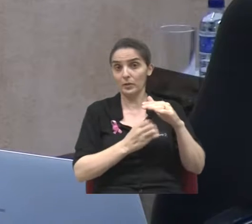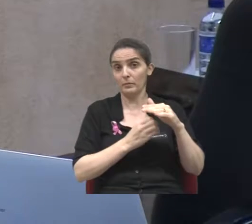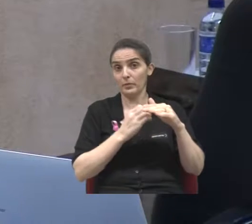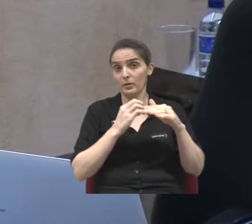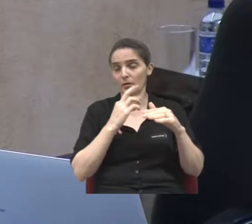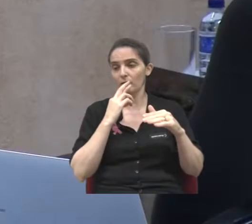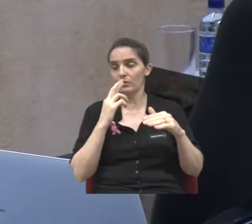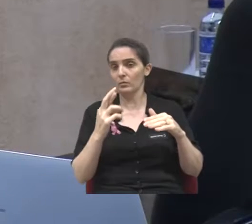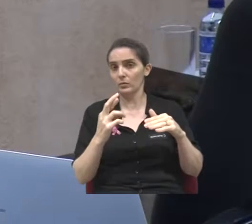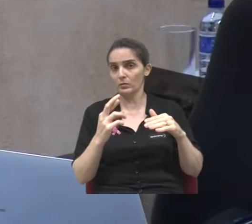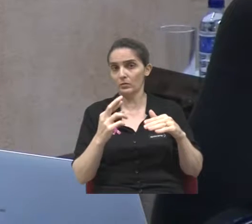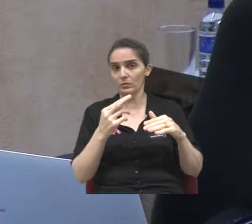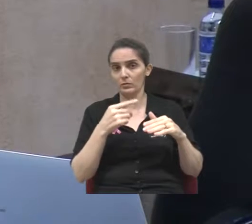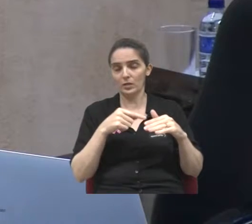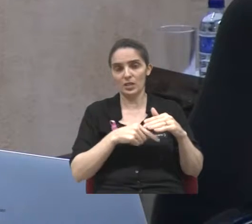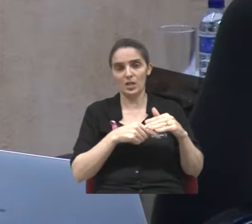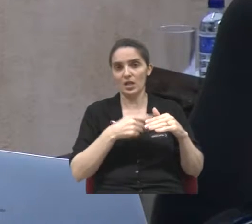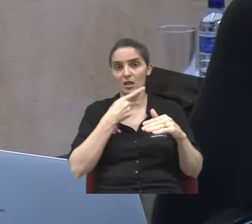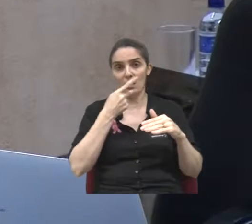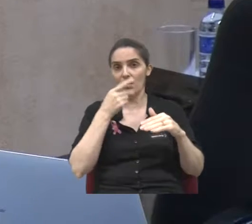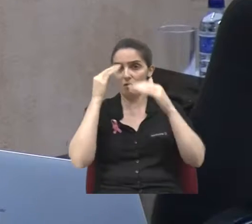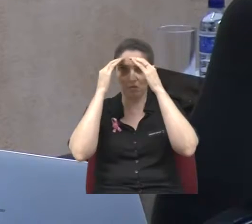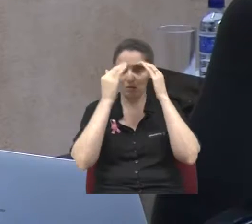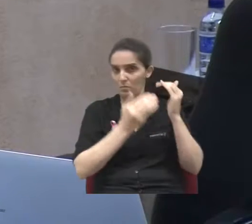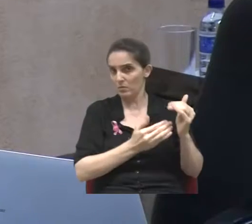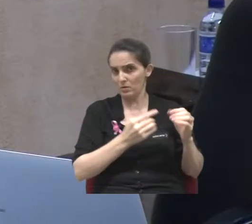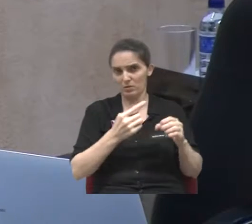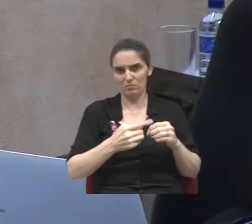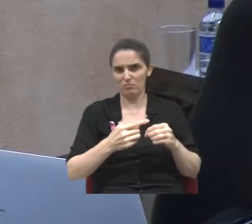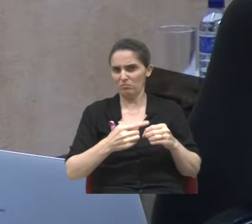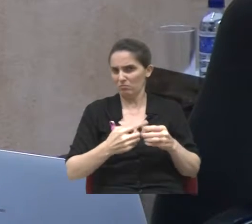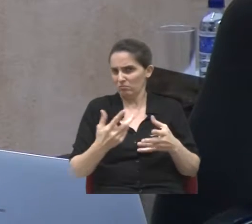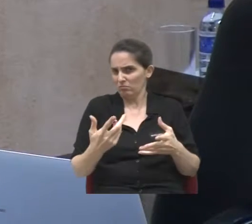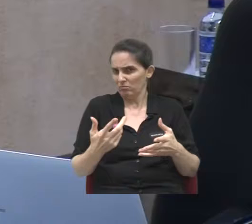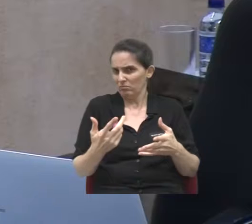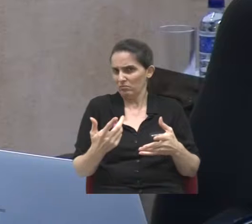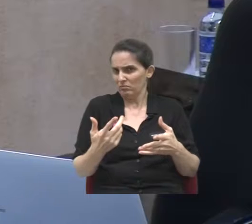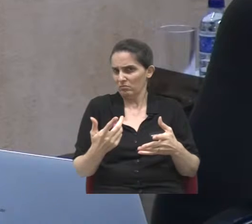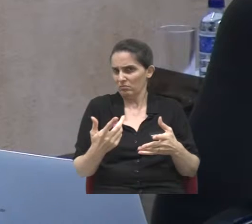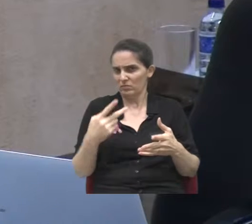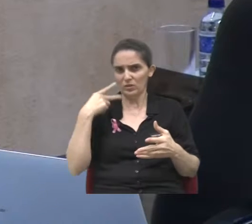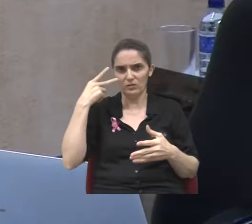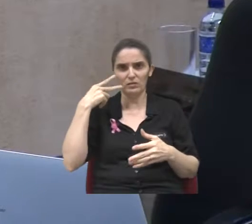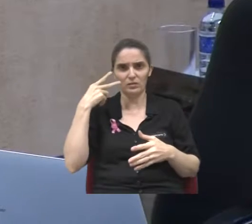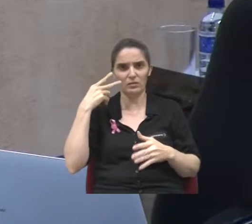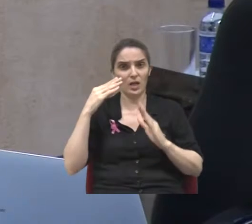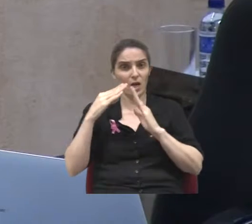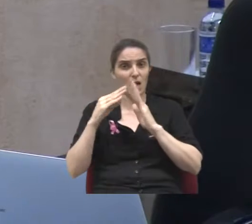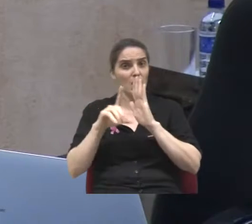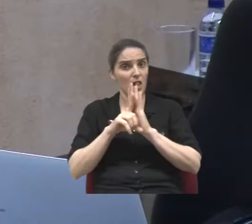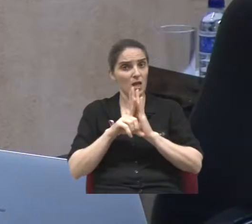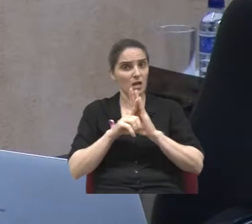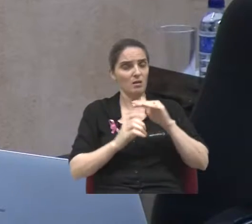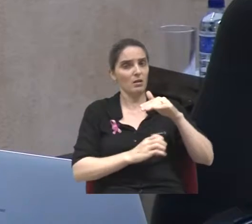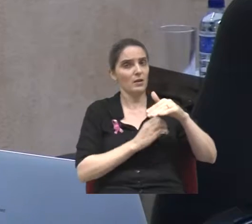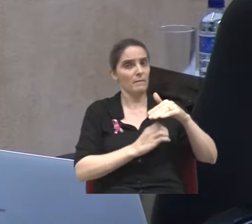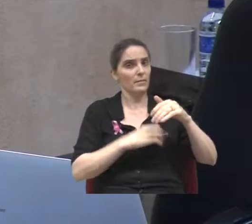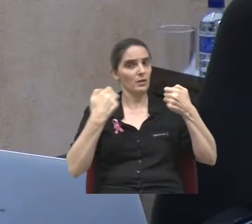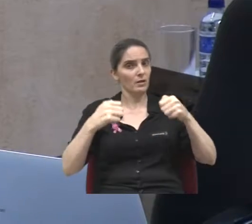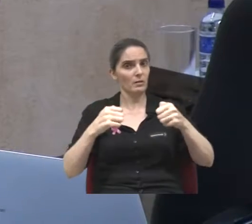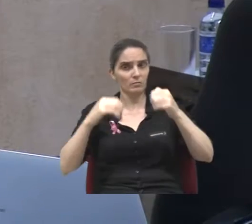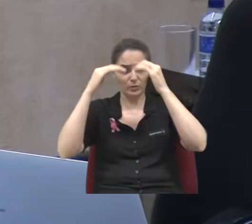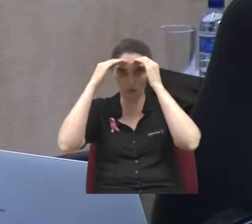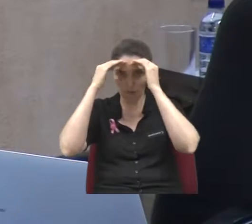aqui para cumprir lei municipal, pera lá. Aqui é uma casa de leis e eles precisam, sim, se curvar ao que